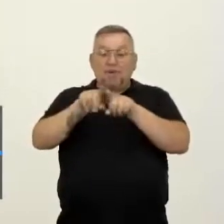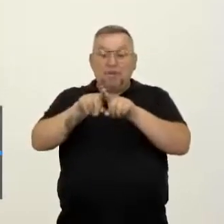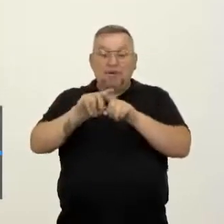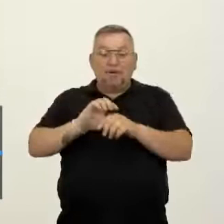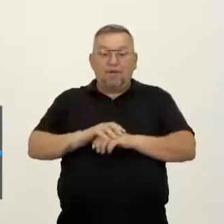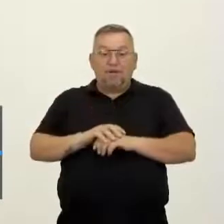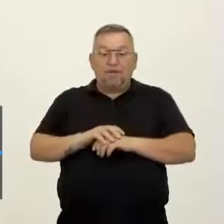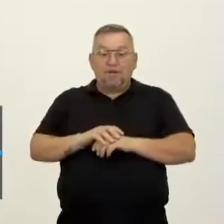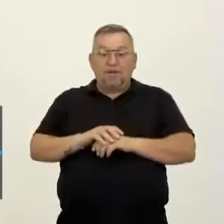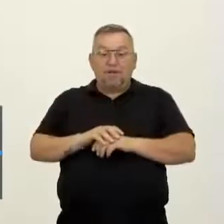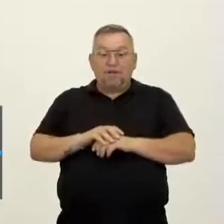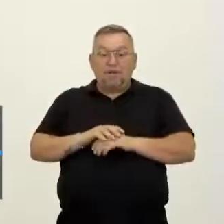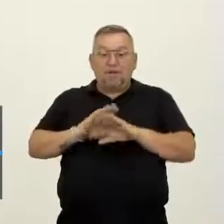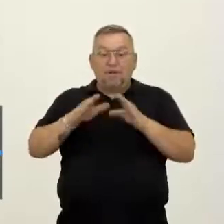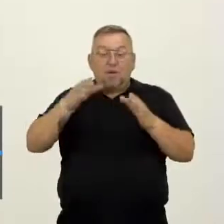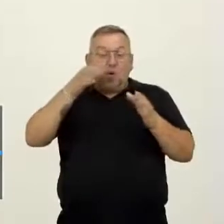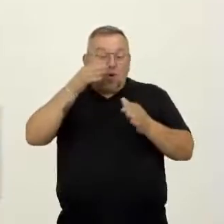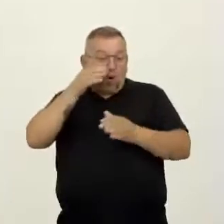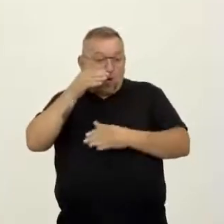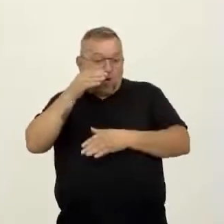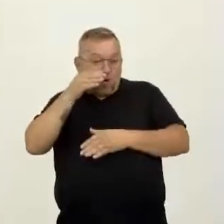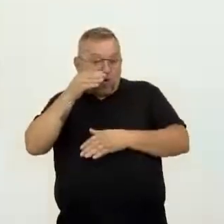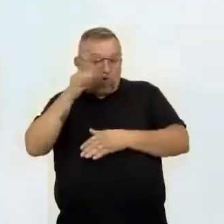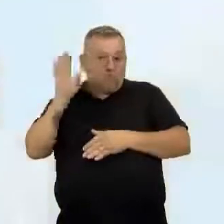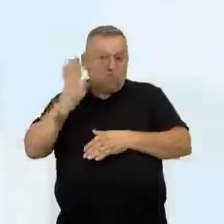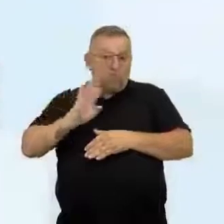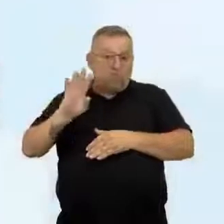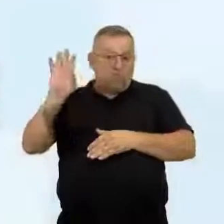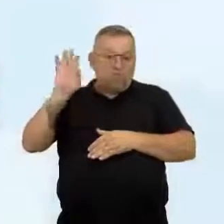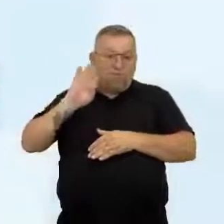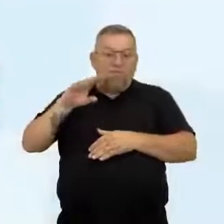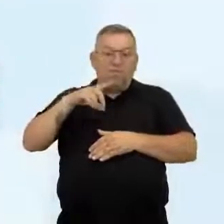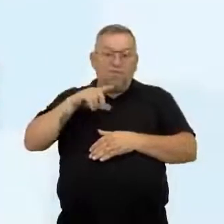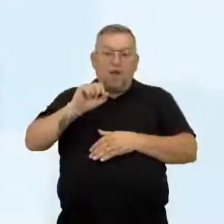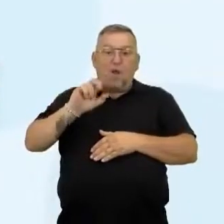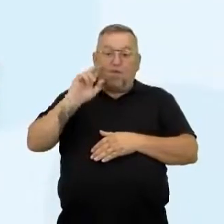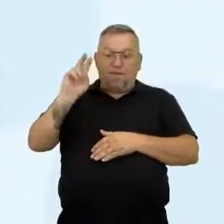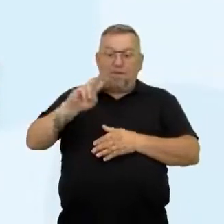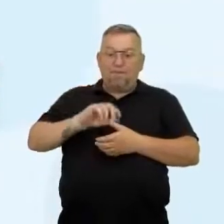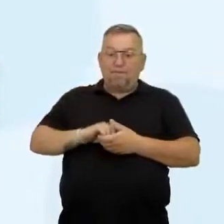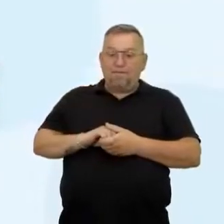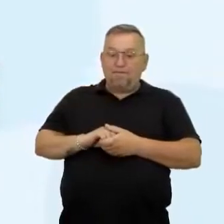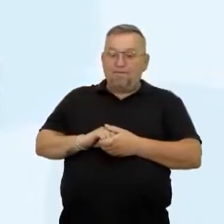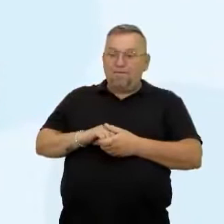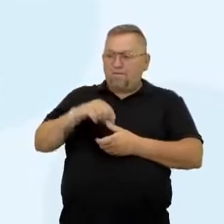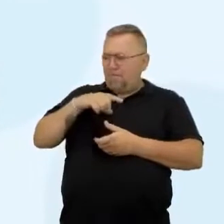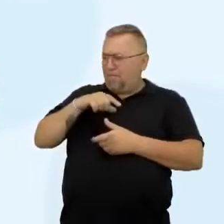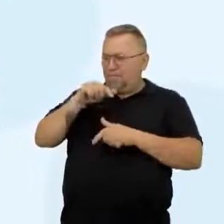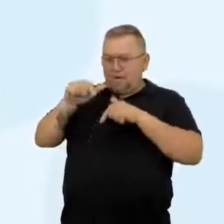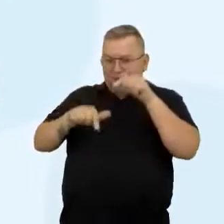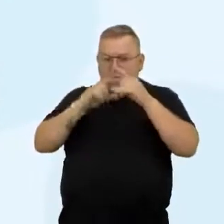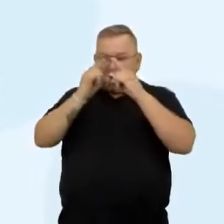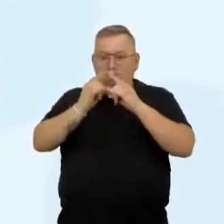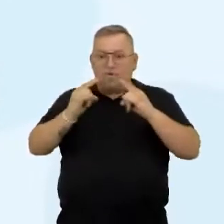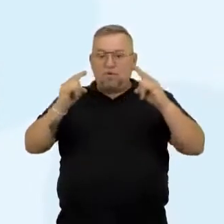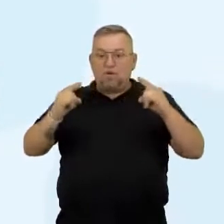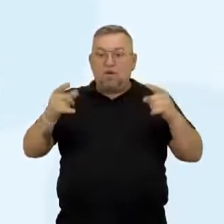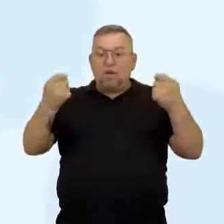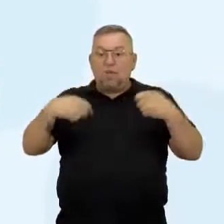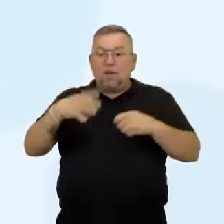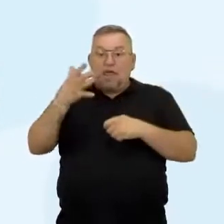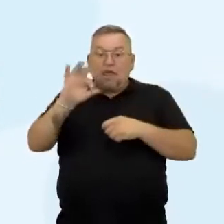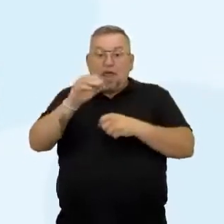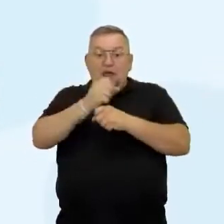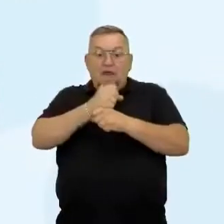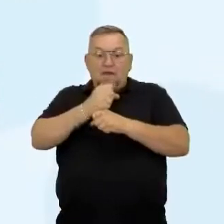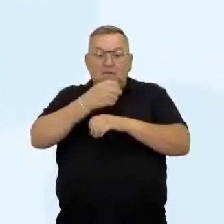Então, curiosidades bacanas do Circo Imperial da China. Para ser um artista do Circo Imperial, são necessários 10